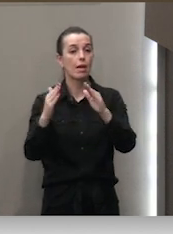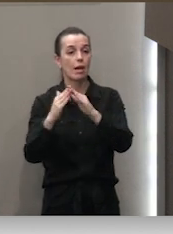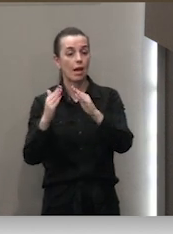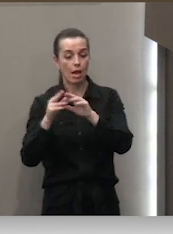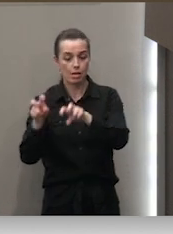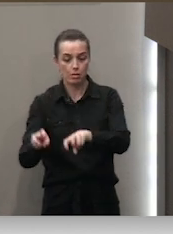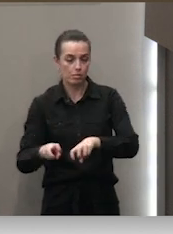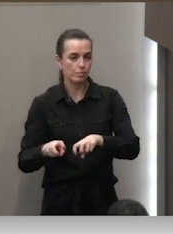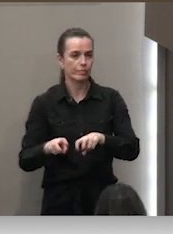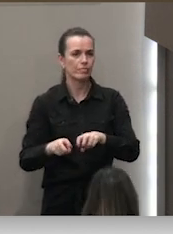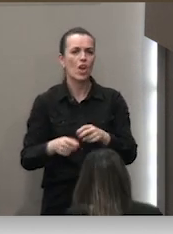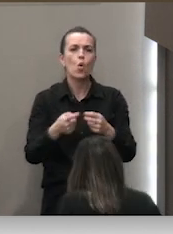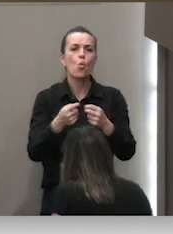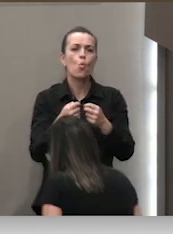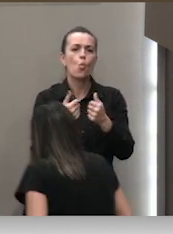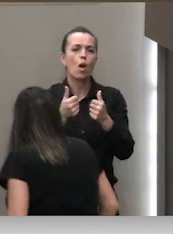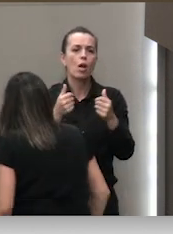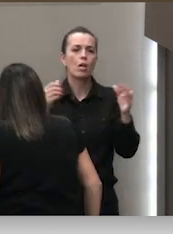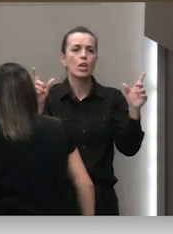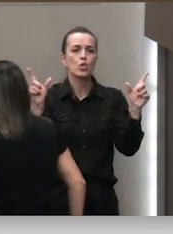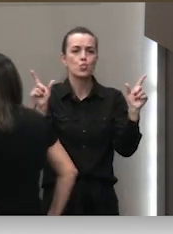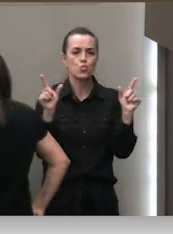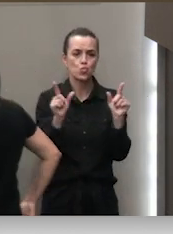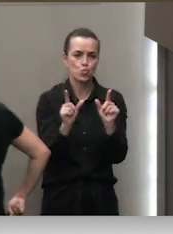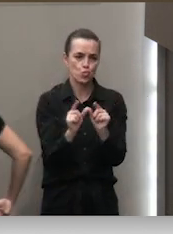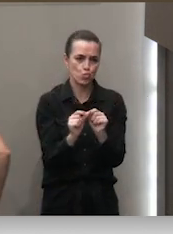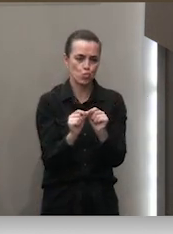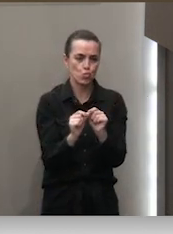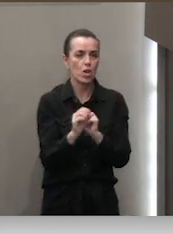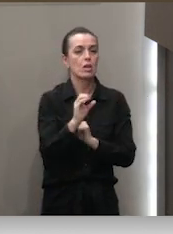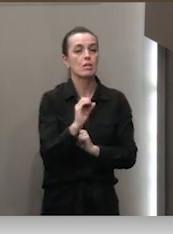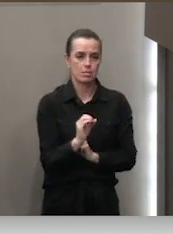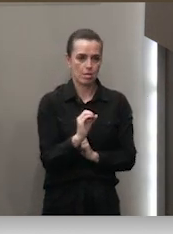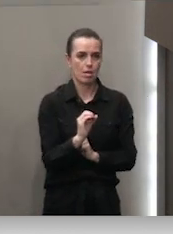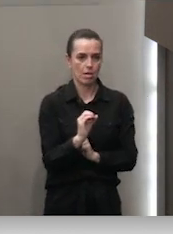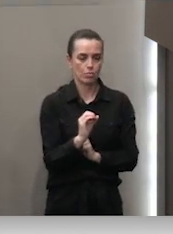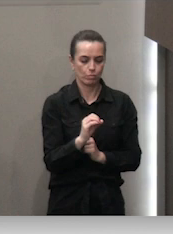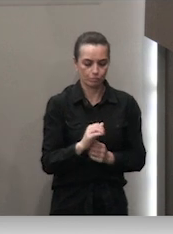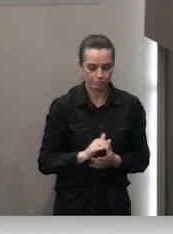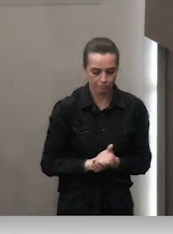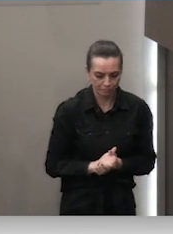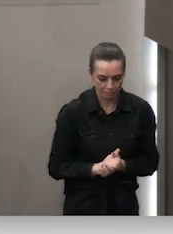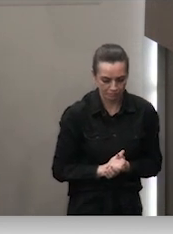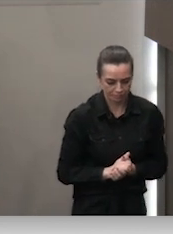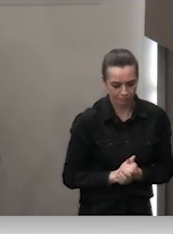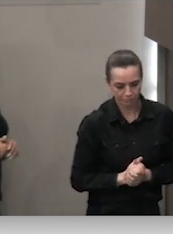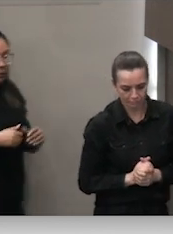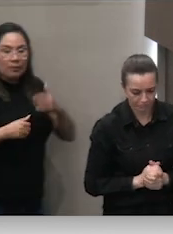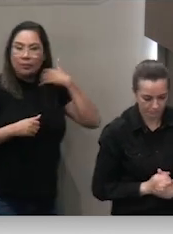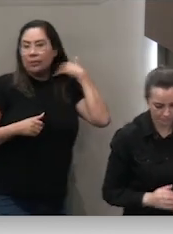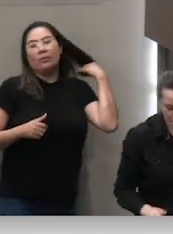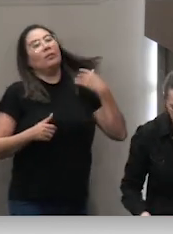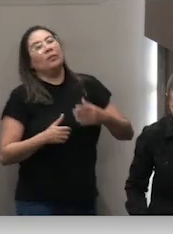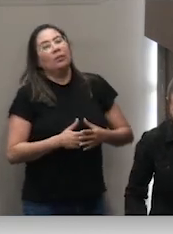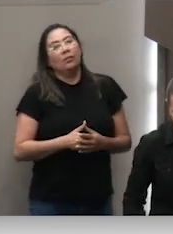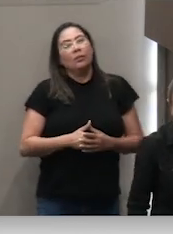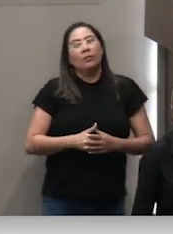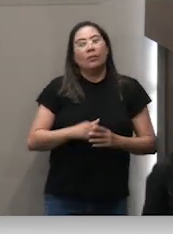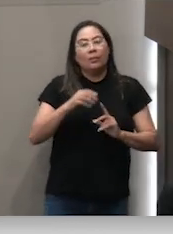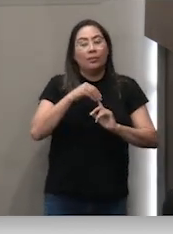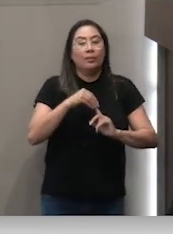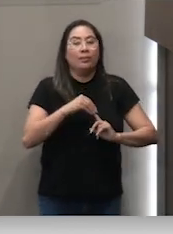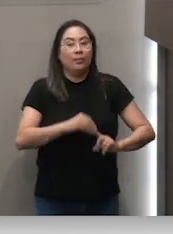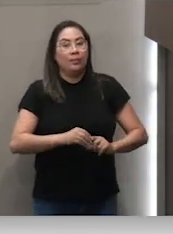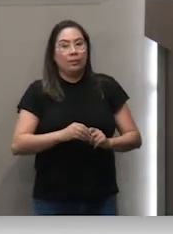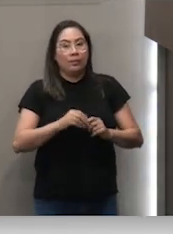Praticamente foi zerado as ocorrências que envolviam a área rural, vereadora Valéria, principalmente na área